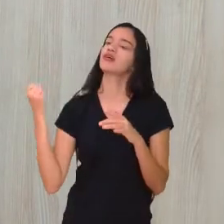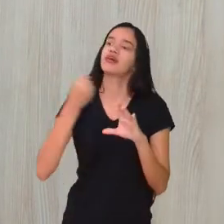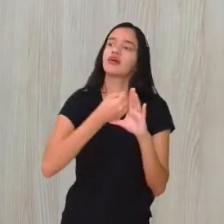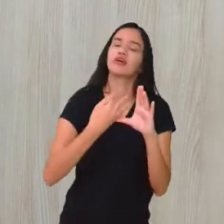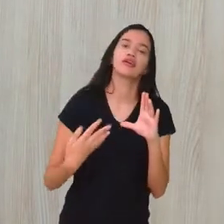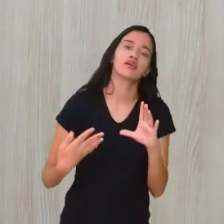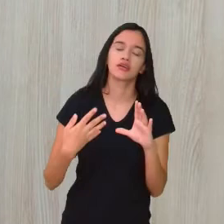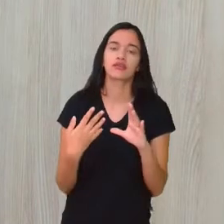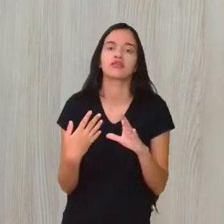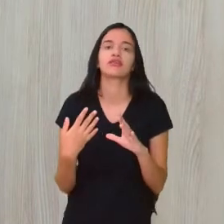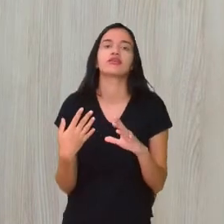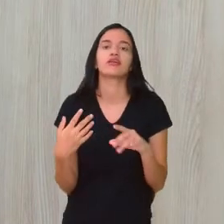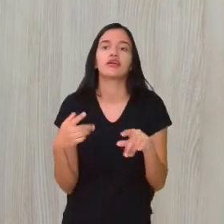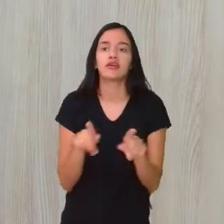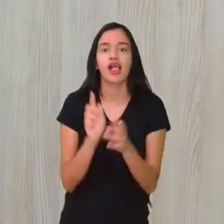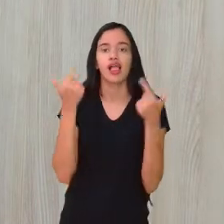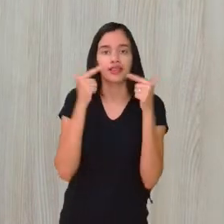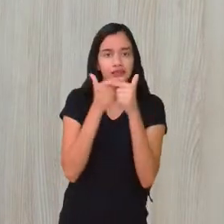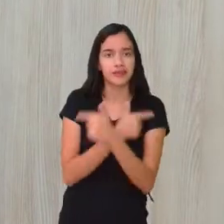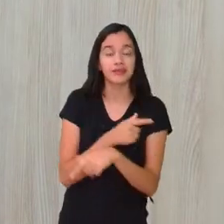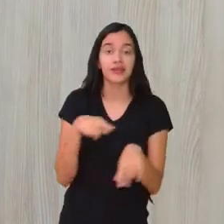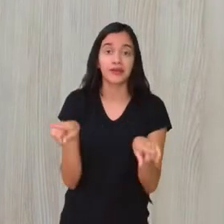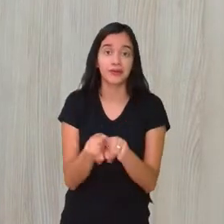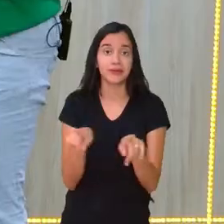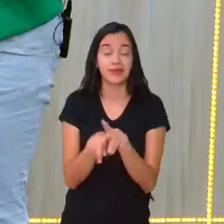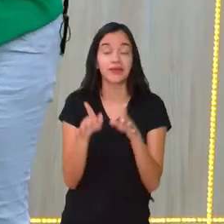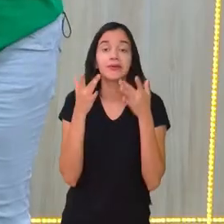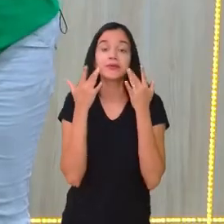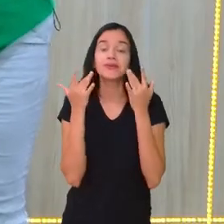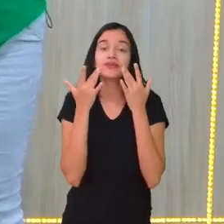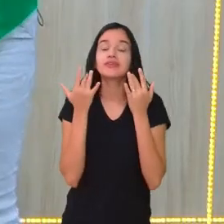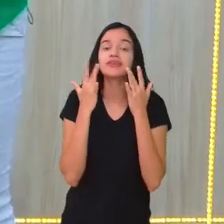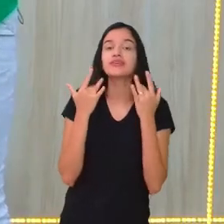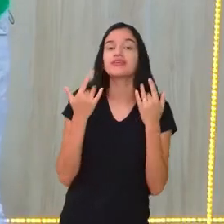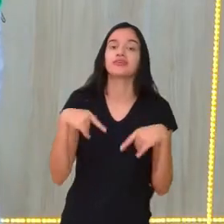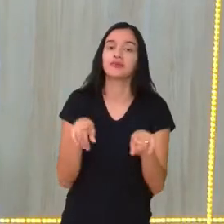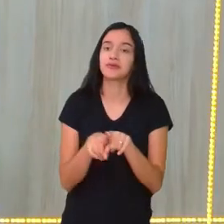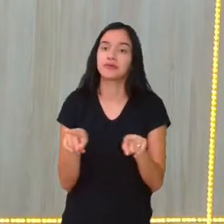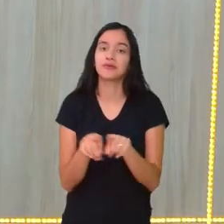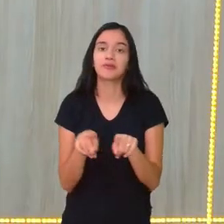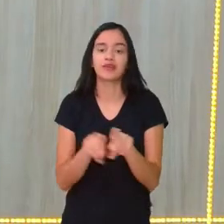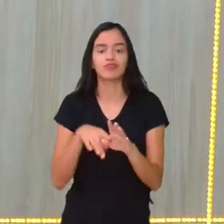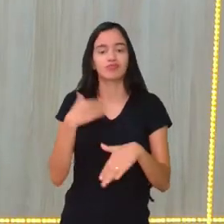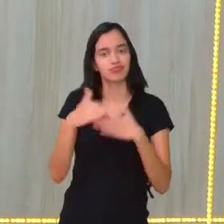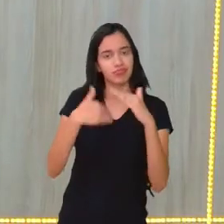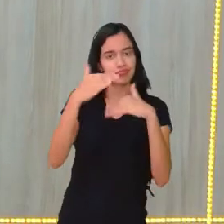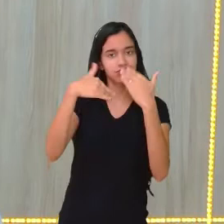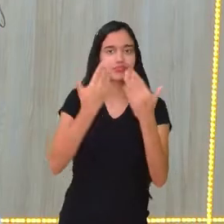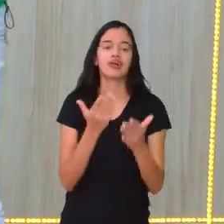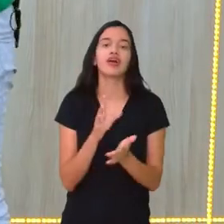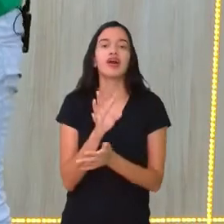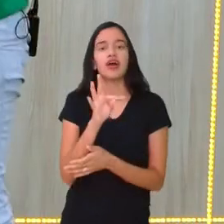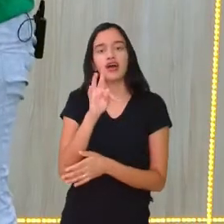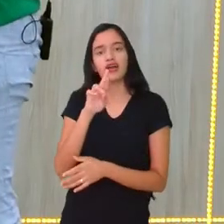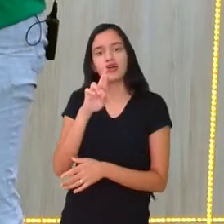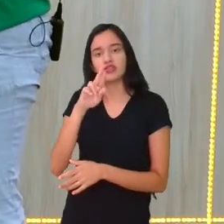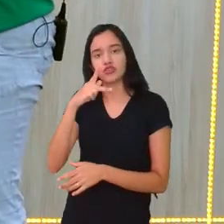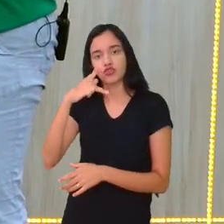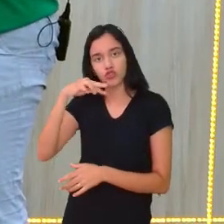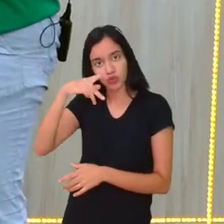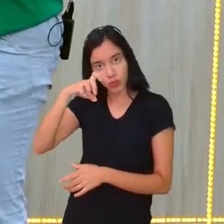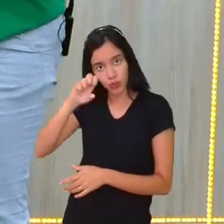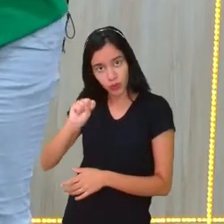característica da Comédia dell'arte era um teatro itinerante, né? Foi aí que se construíram as trupes Isso.